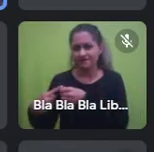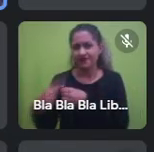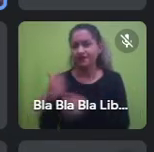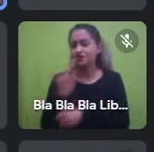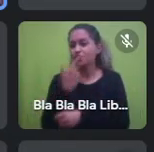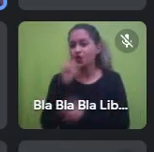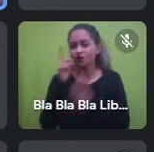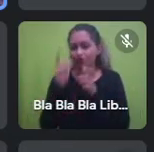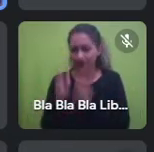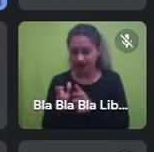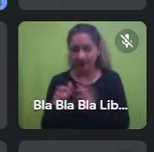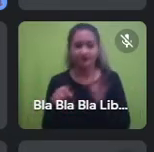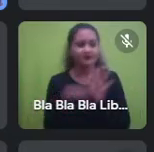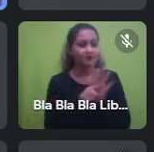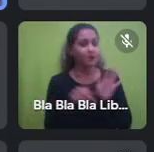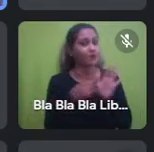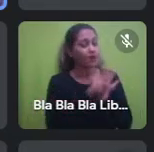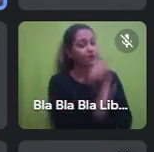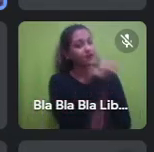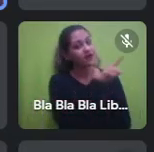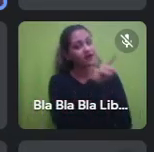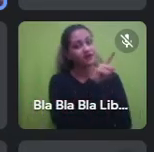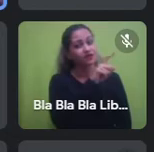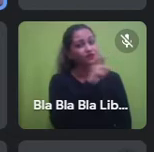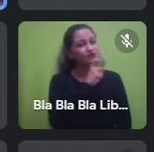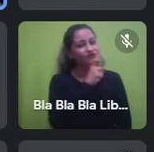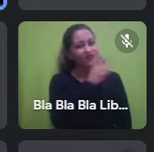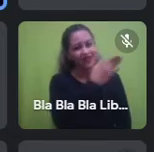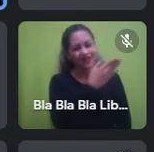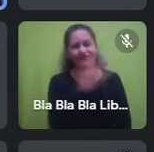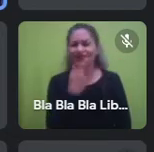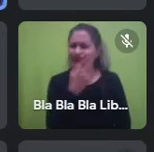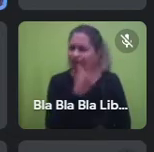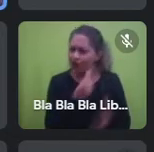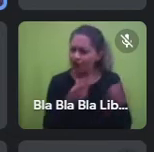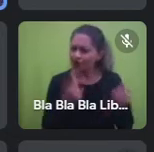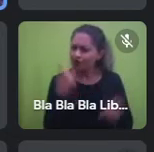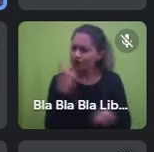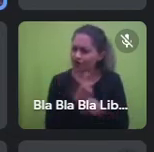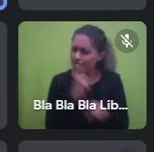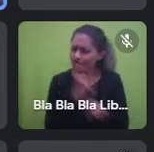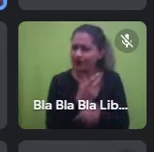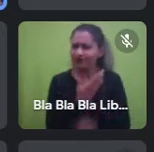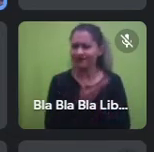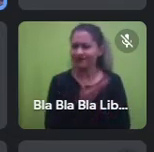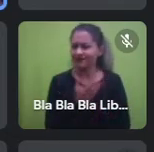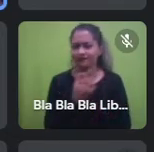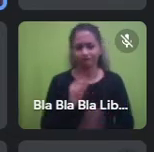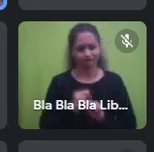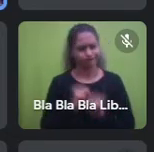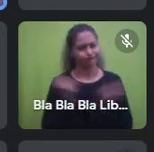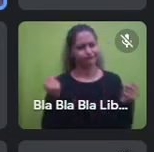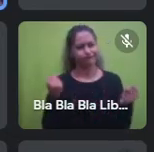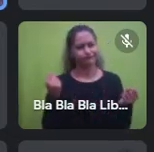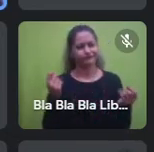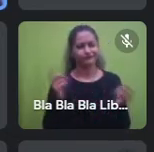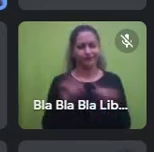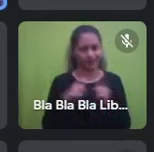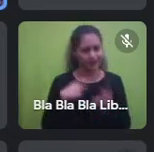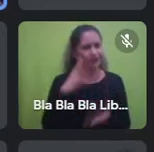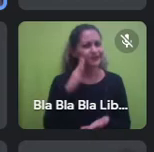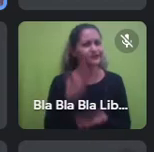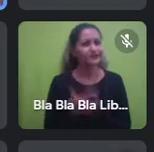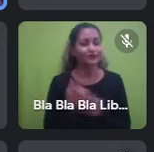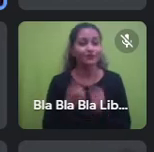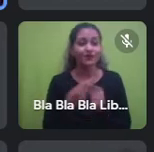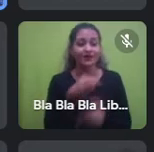local, com os peixes do Igarapé Gelado. Eles diziam que ele ficava muito duro. É possível, olha, eu acredito, viu? Porque a concentração